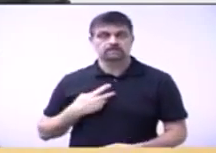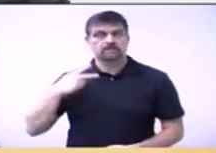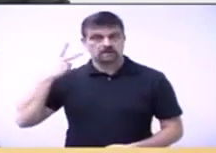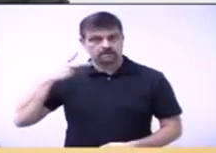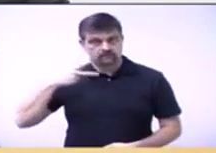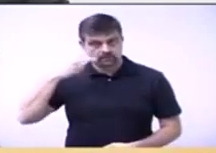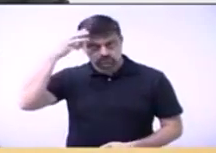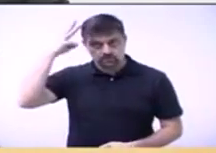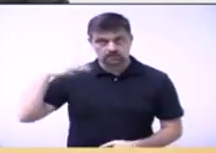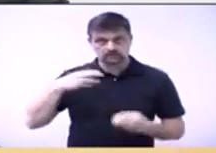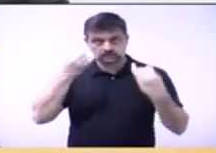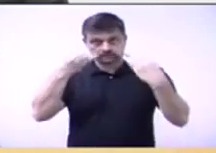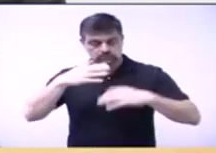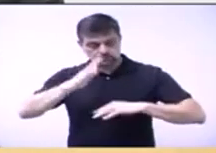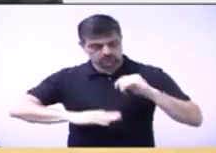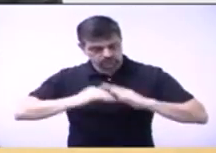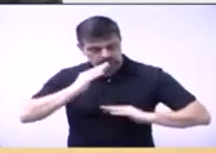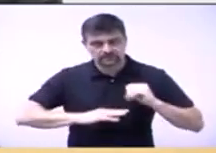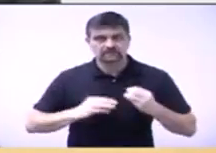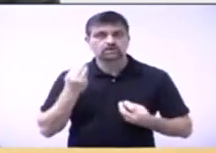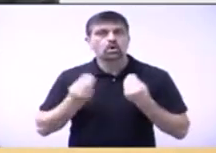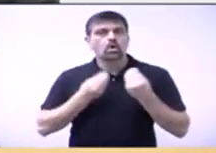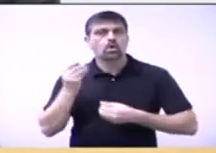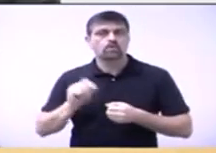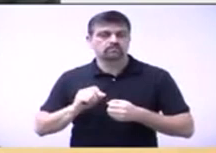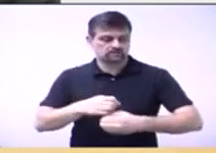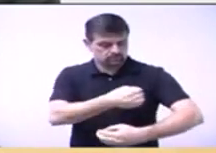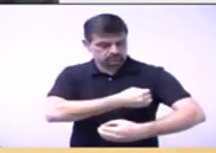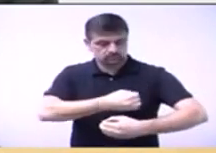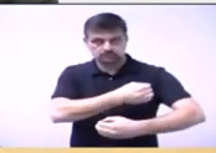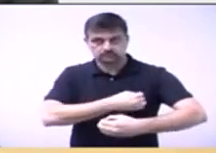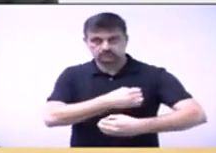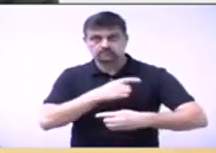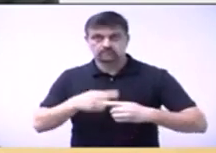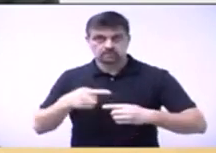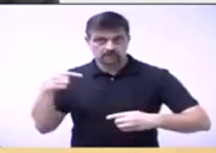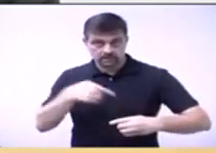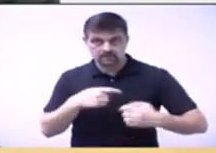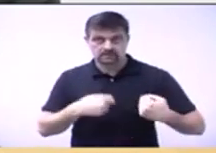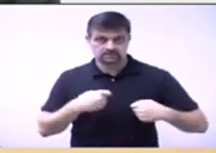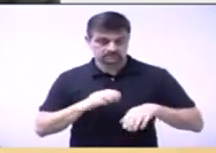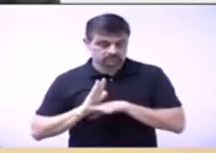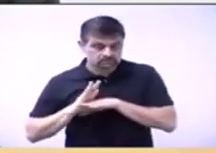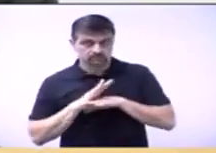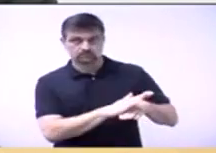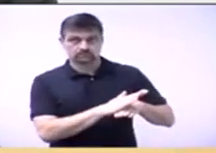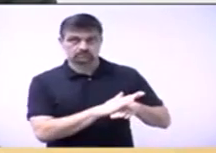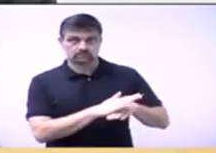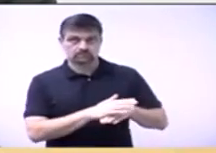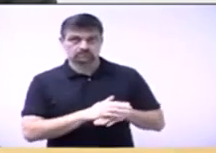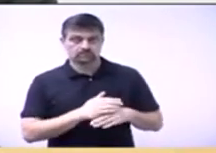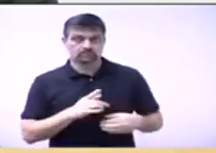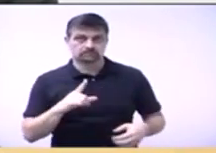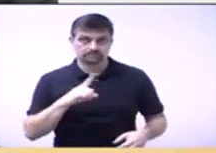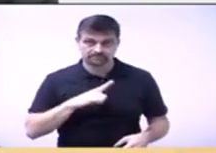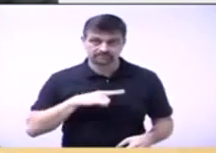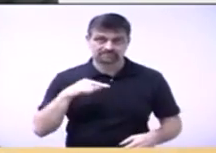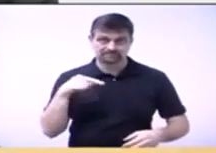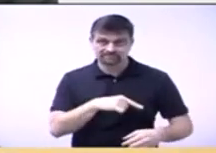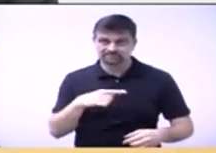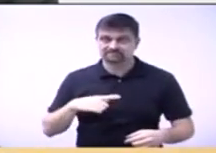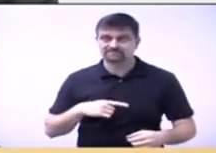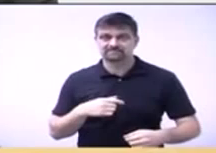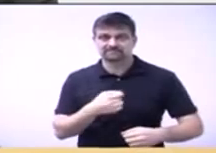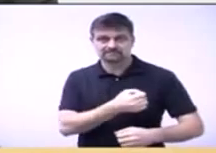várias ações, né, em relação à cozinha, porque realmente dá dó das cozinheiras. Né? Tem lugares que as cozinheiras